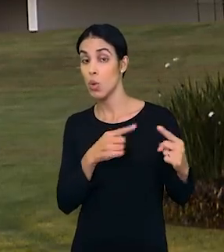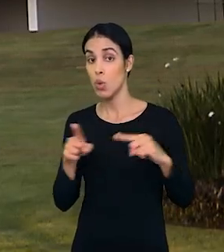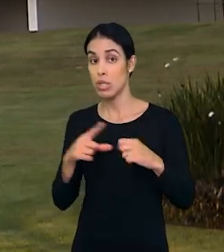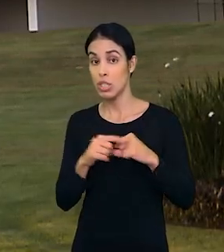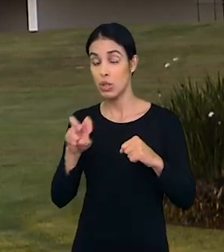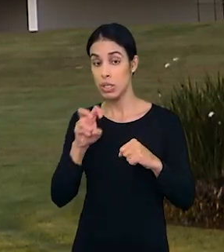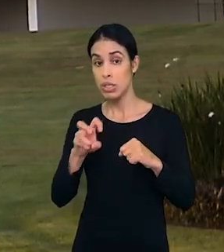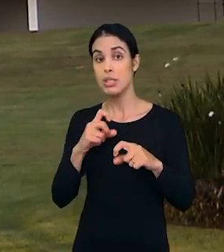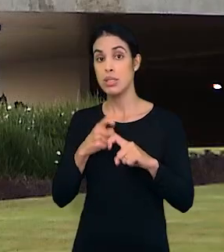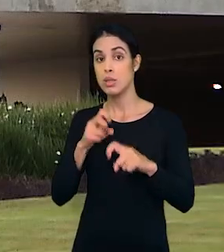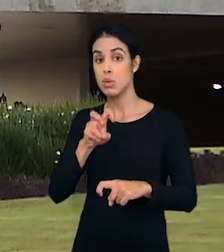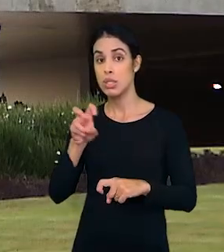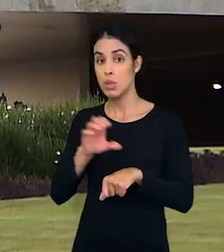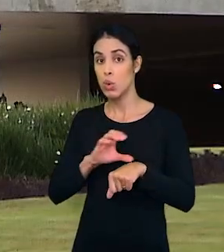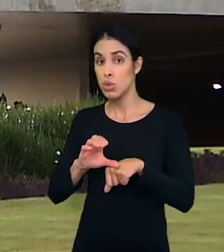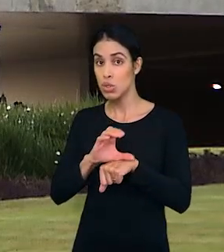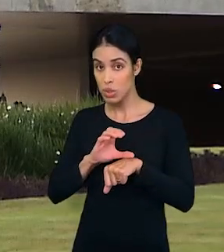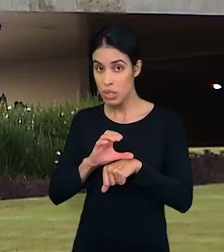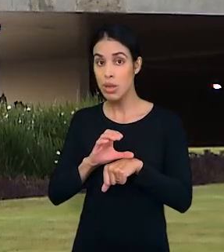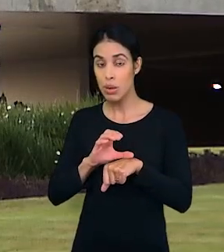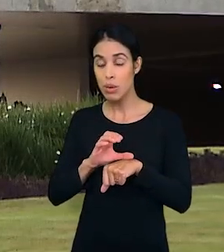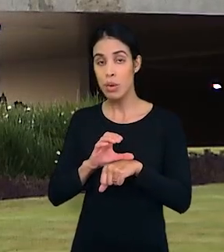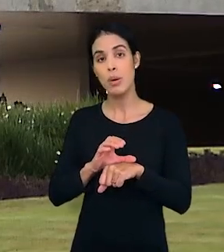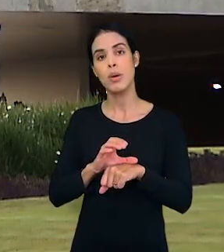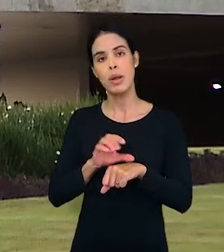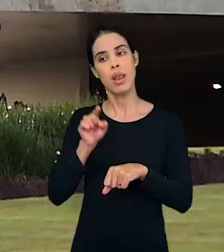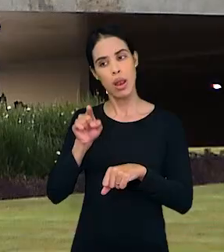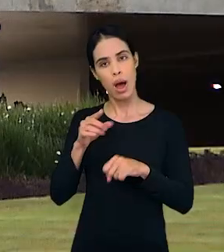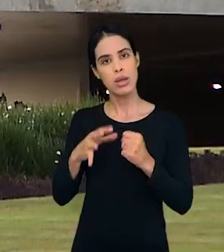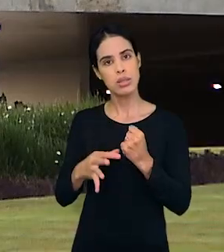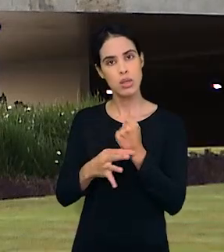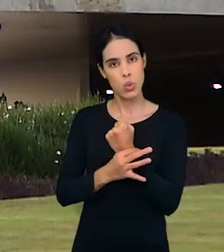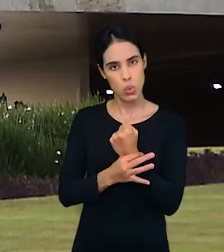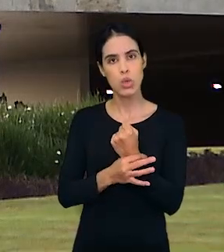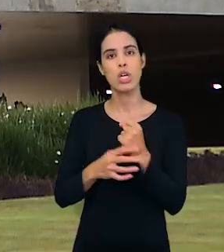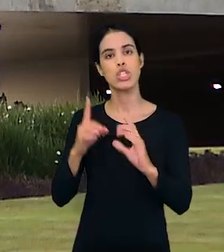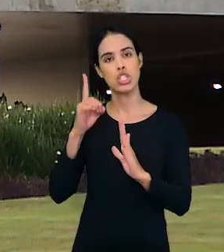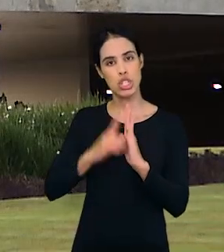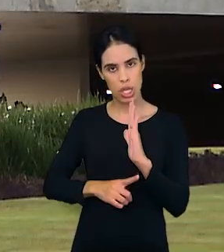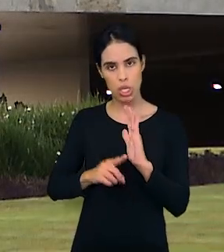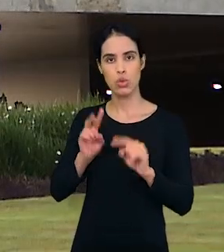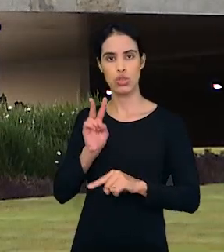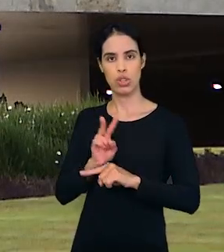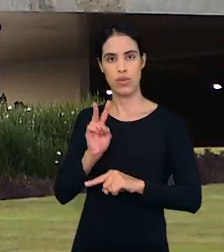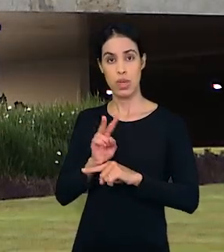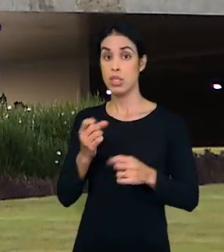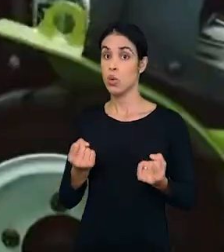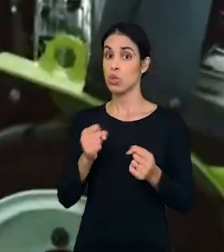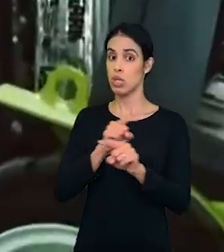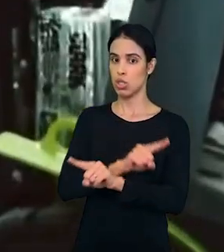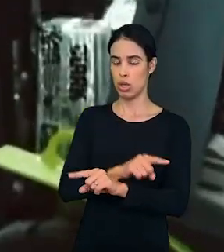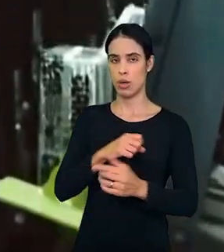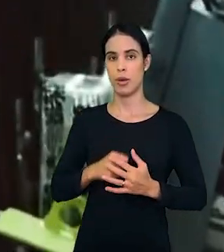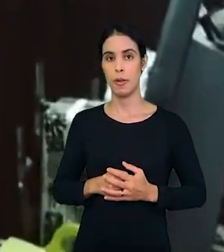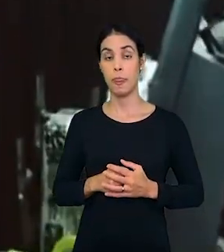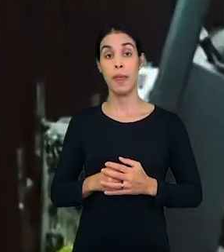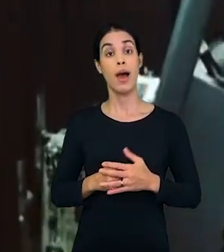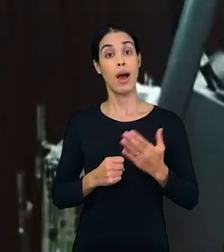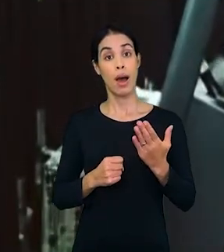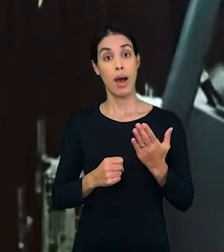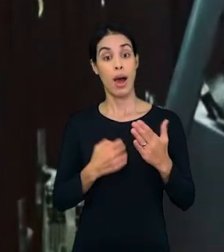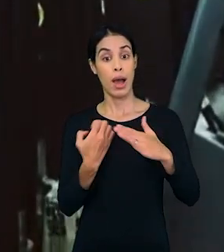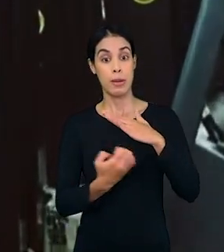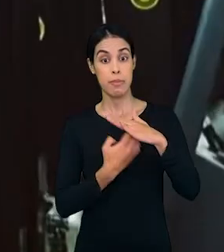5º, inciso 55, da Constituição Federal, que assegura o contraditório e a ampla defesa. Segundo a empresa,